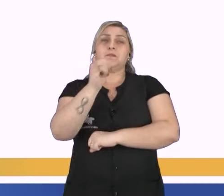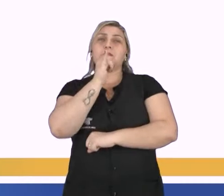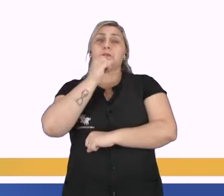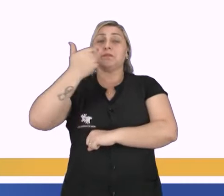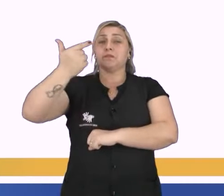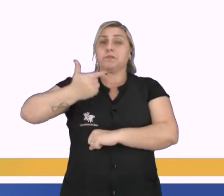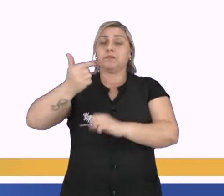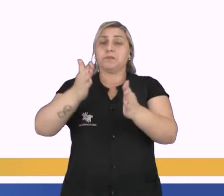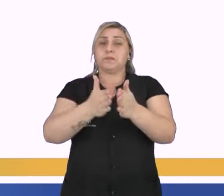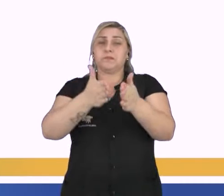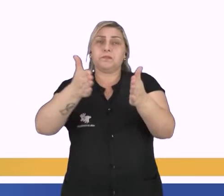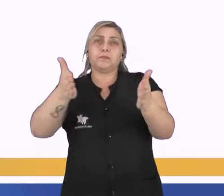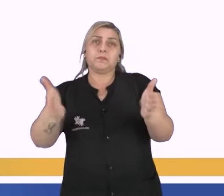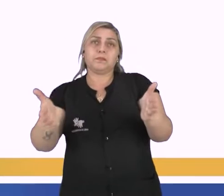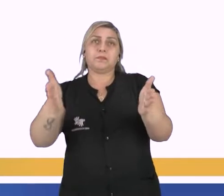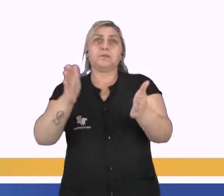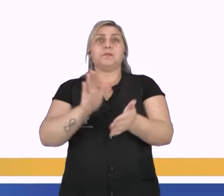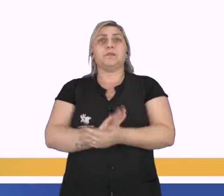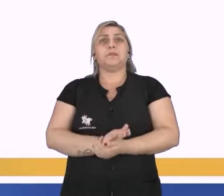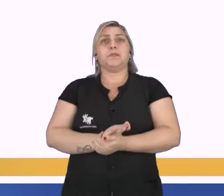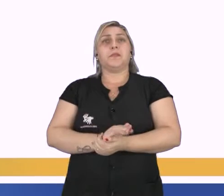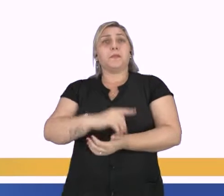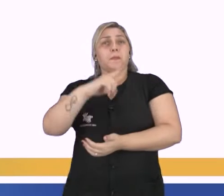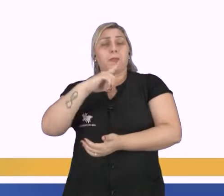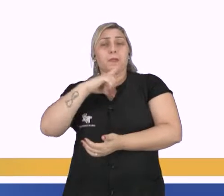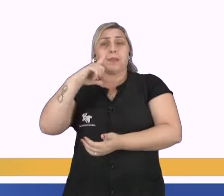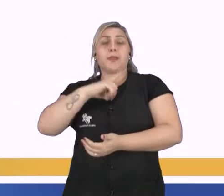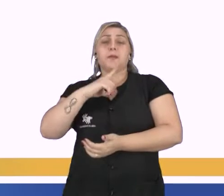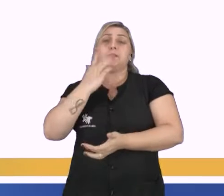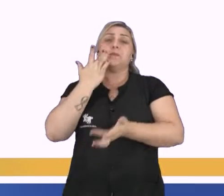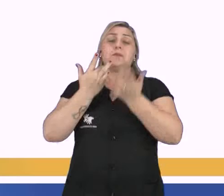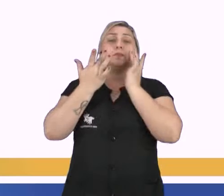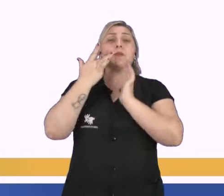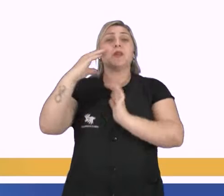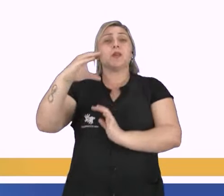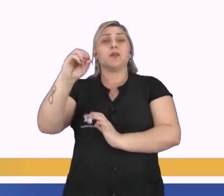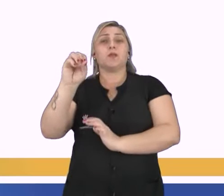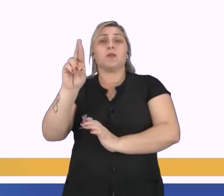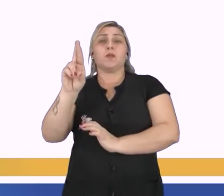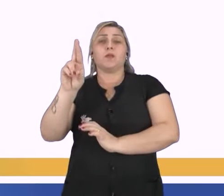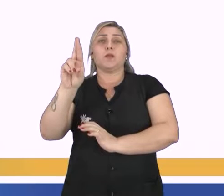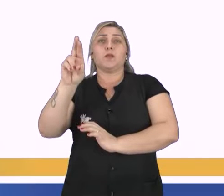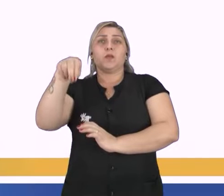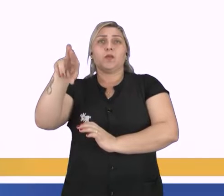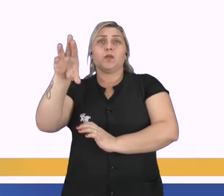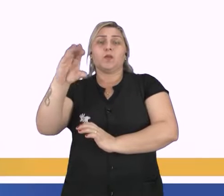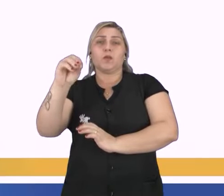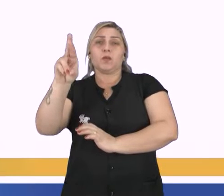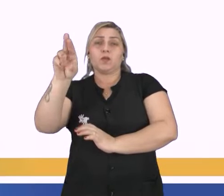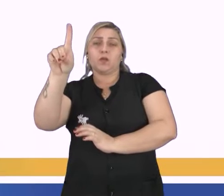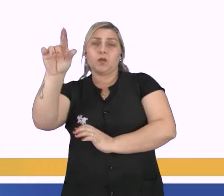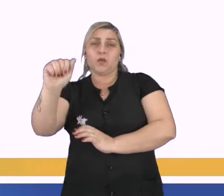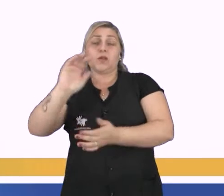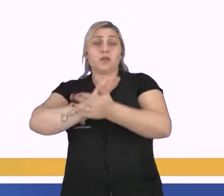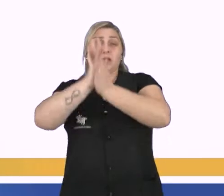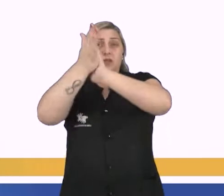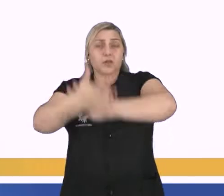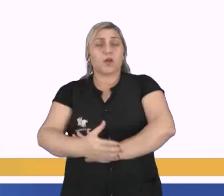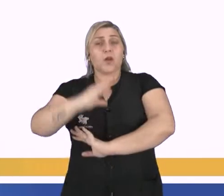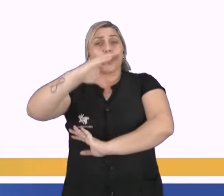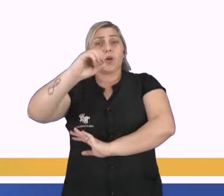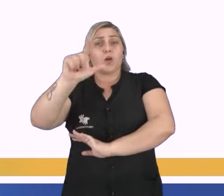Segundo período, no Largo da Concórdia havia um teatro grande que acabou destruído, o Colombo. Vamos